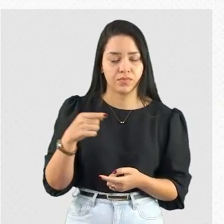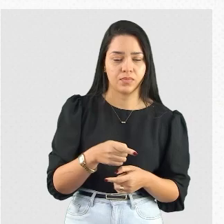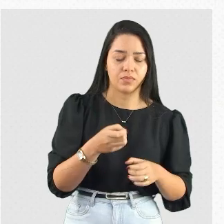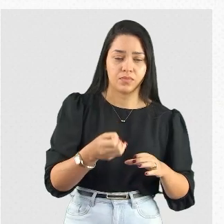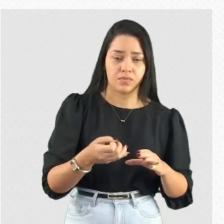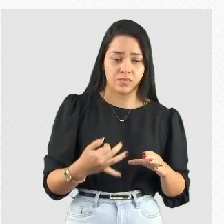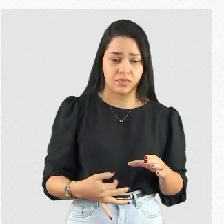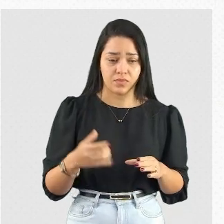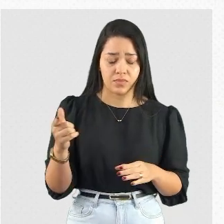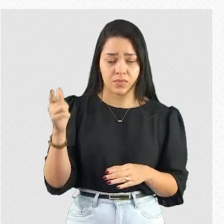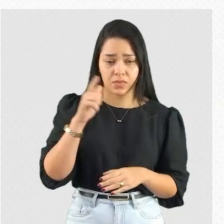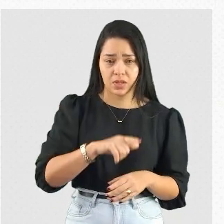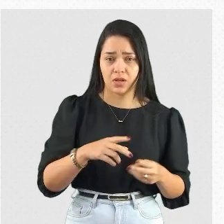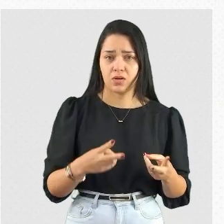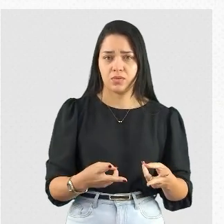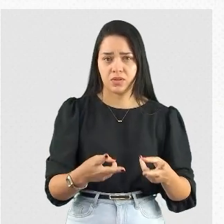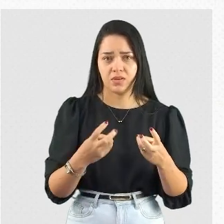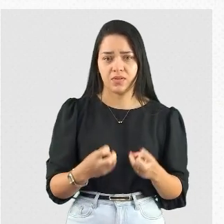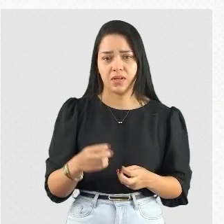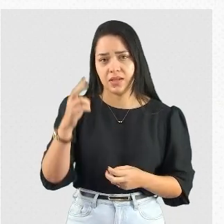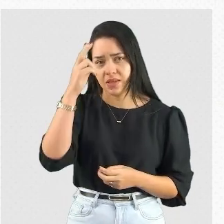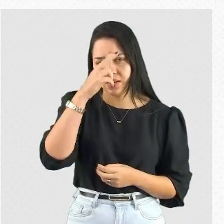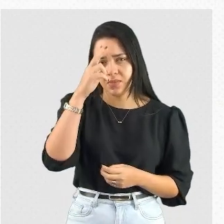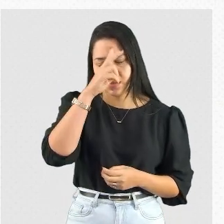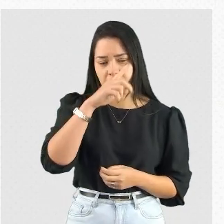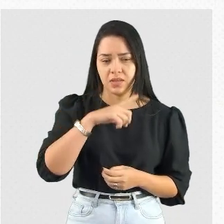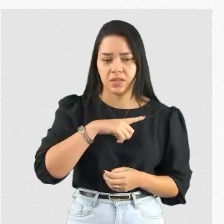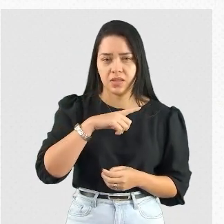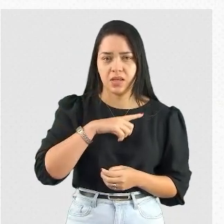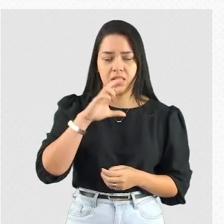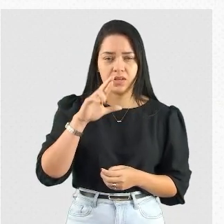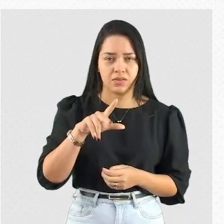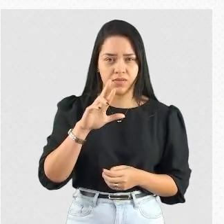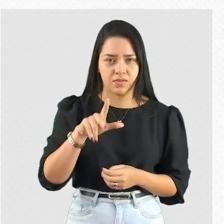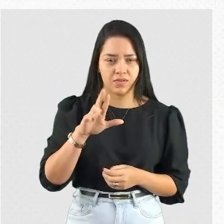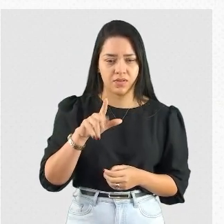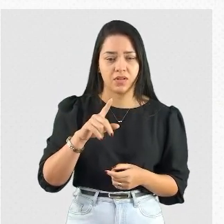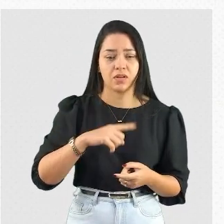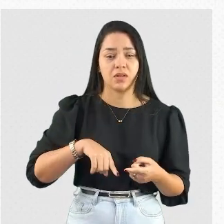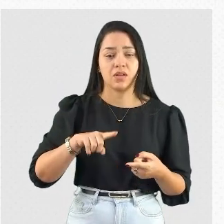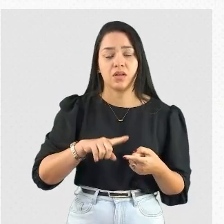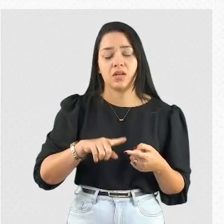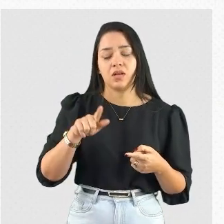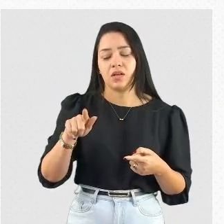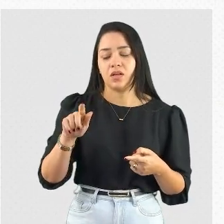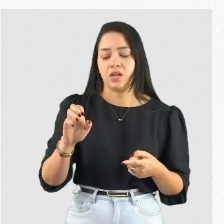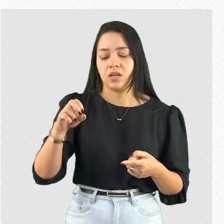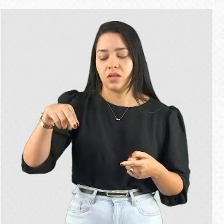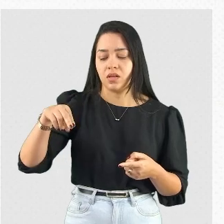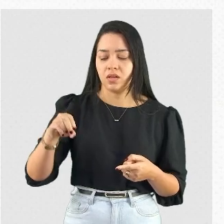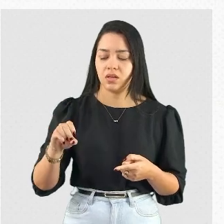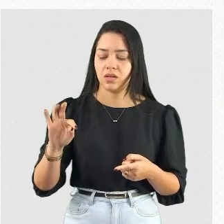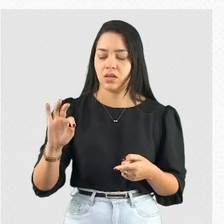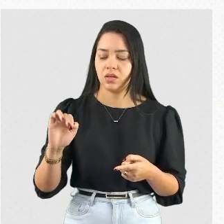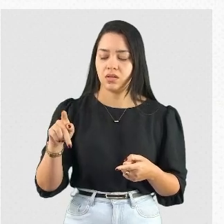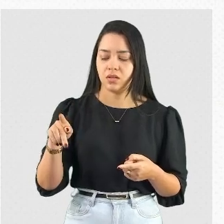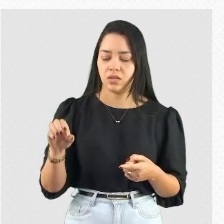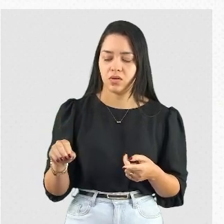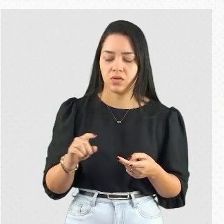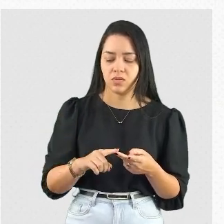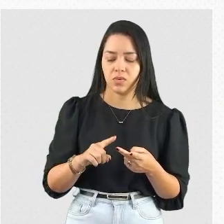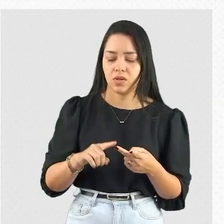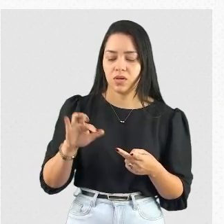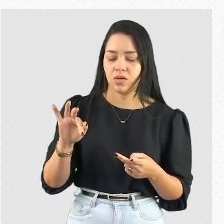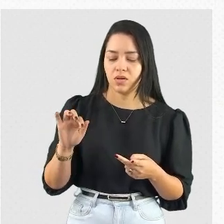que a gente consegue observar, né? Lembrando que existe a diferença aí entre genótipo e fenótipo. A gente também já falou isso em aulas anteriores, então